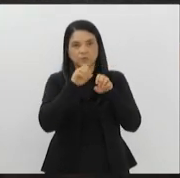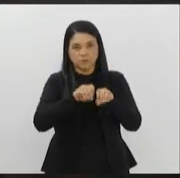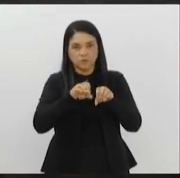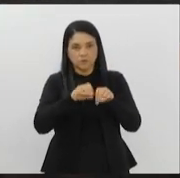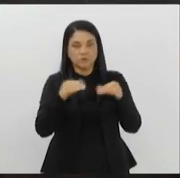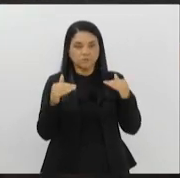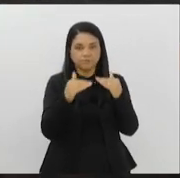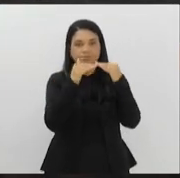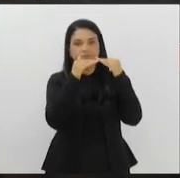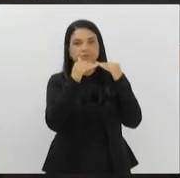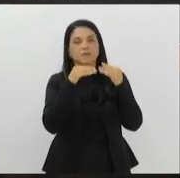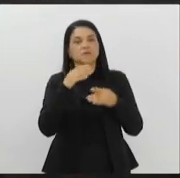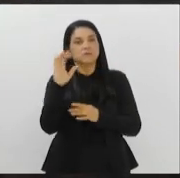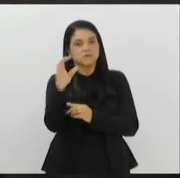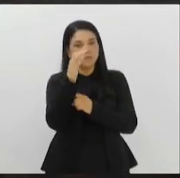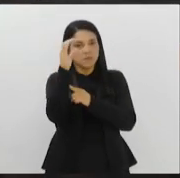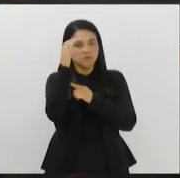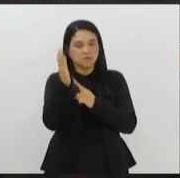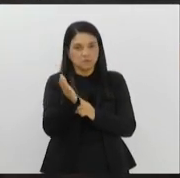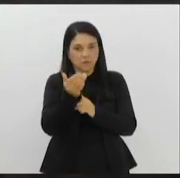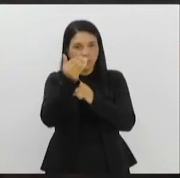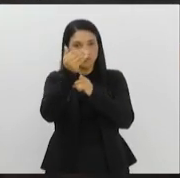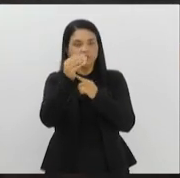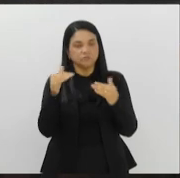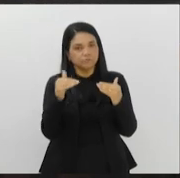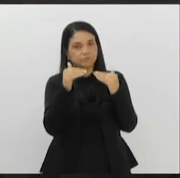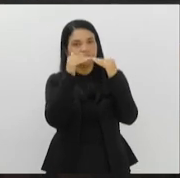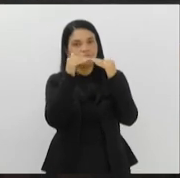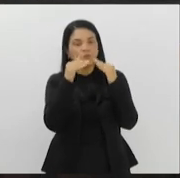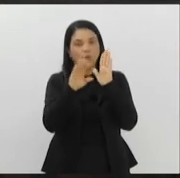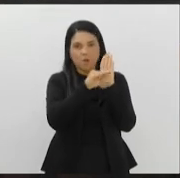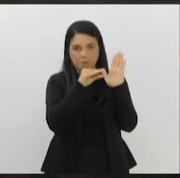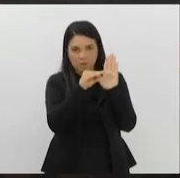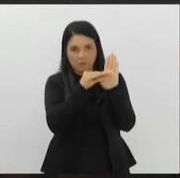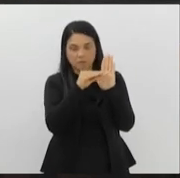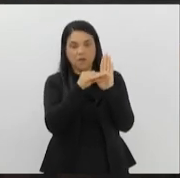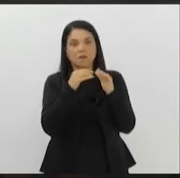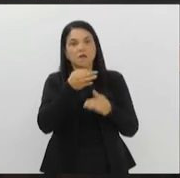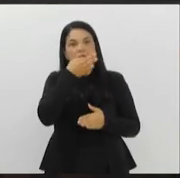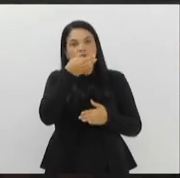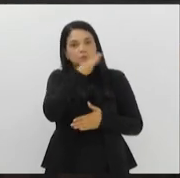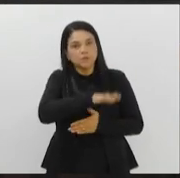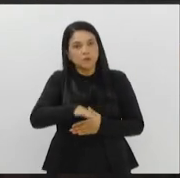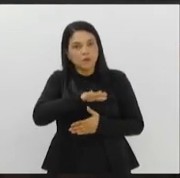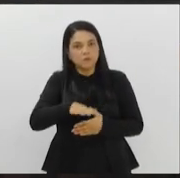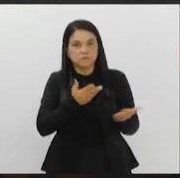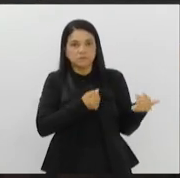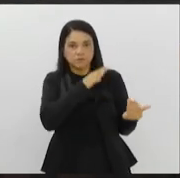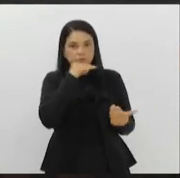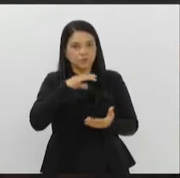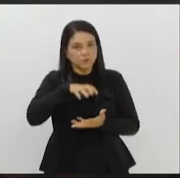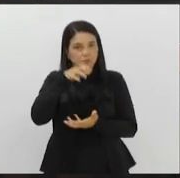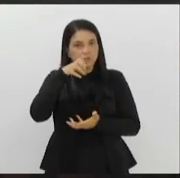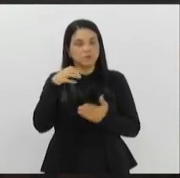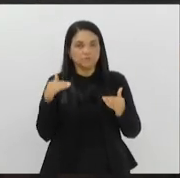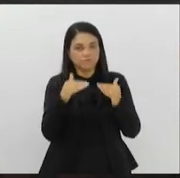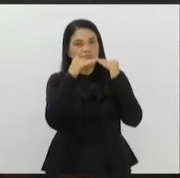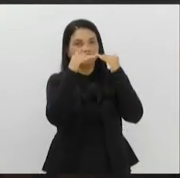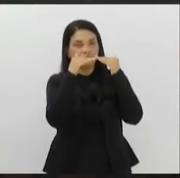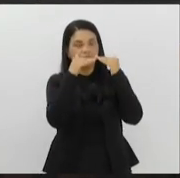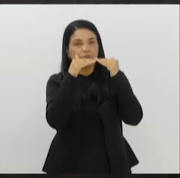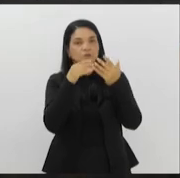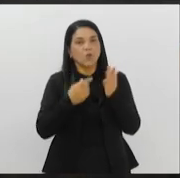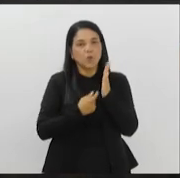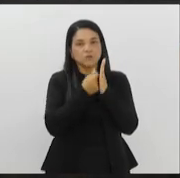educação favorável, de ciência e tecnologia favorável com emendas, de assunto da criança, adolescente e do idoso favorável e